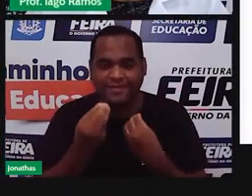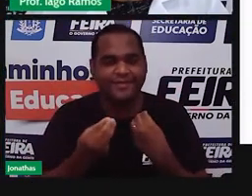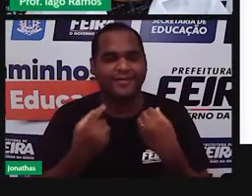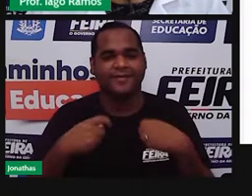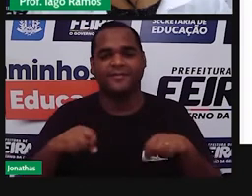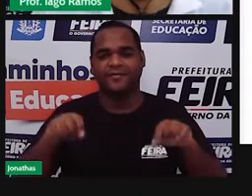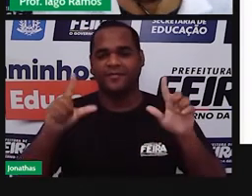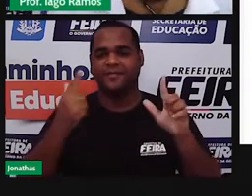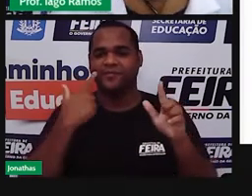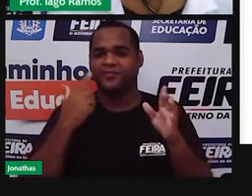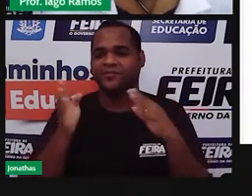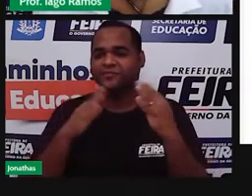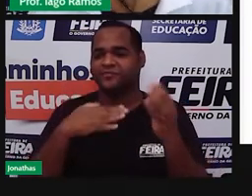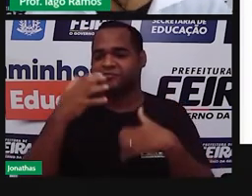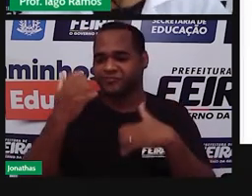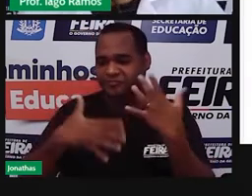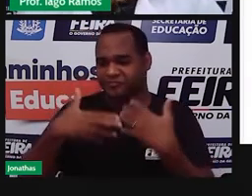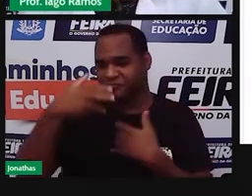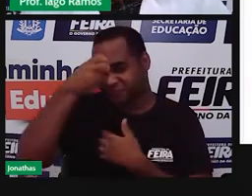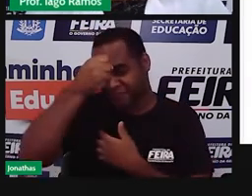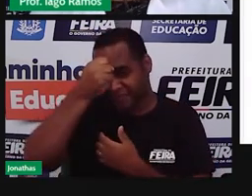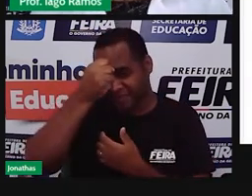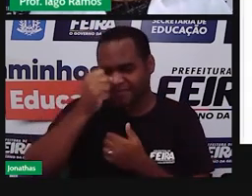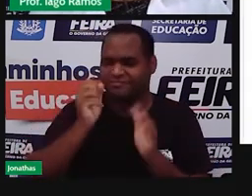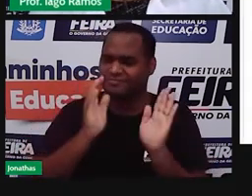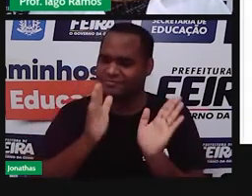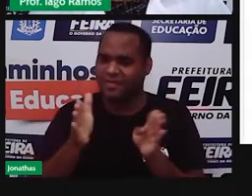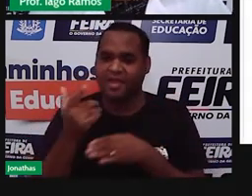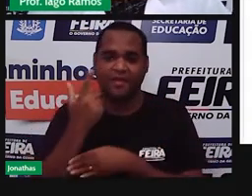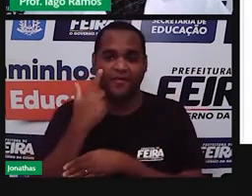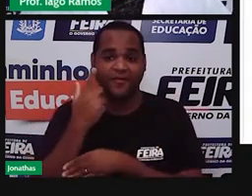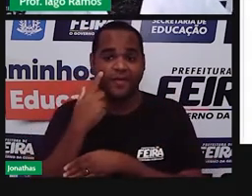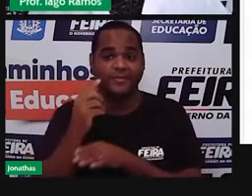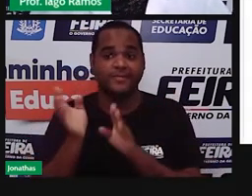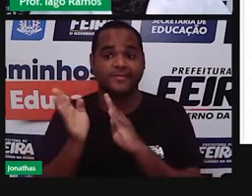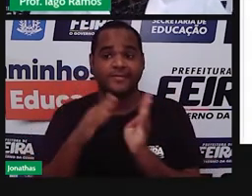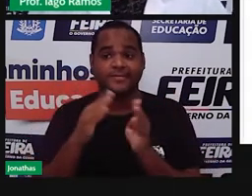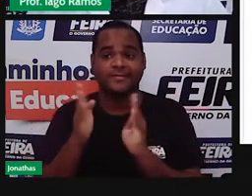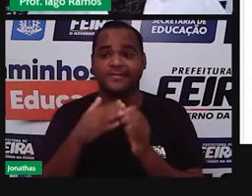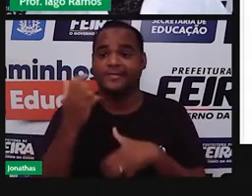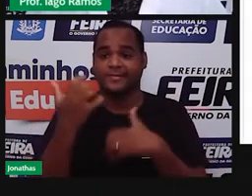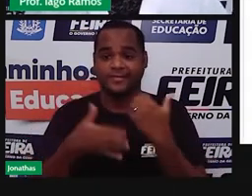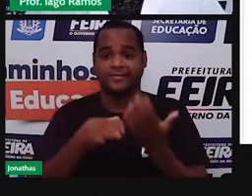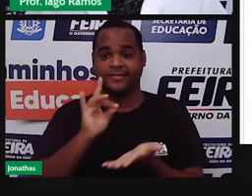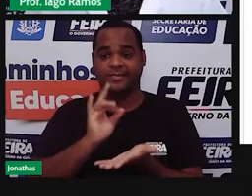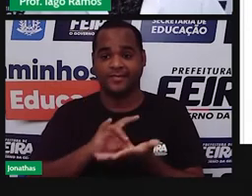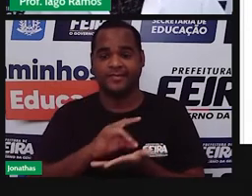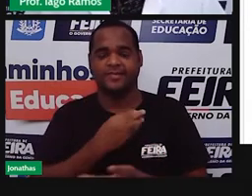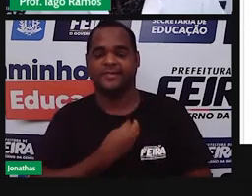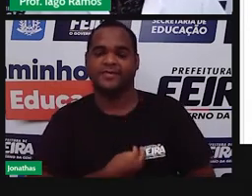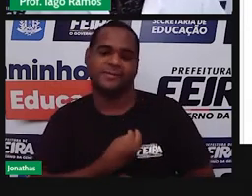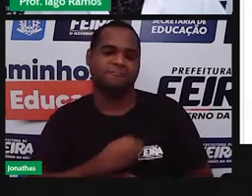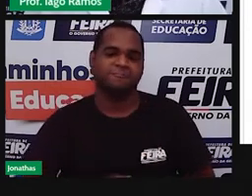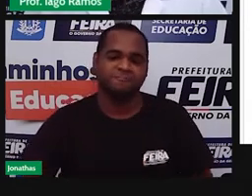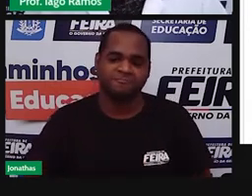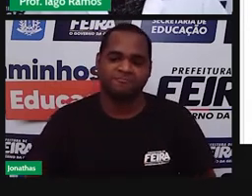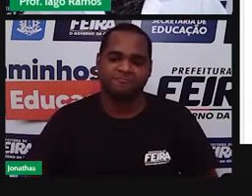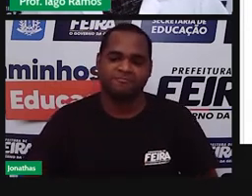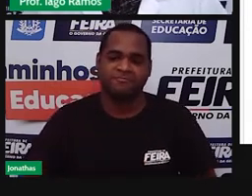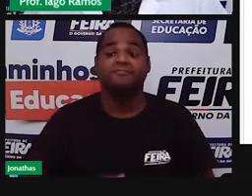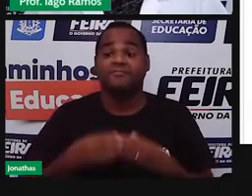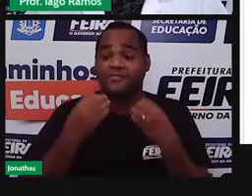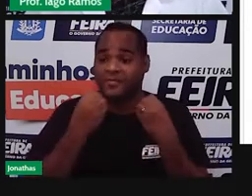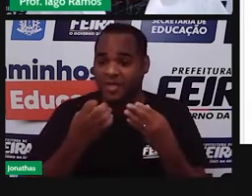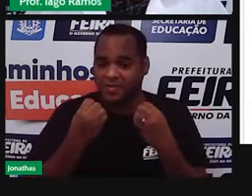aparecer para você já já. Olha só, já está aí, tá bom? Bom, trago